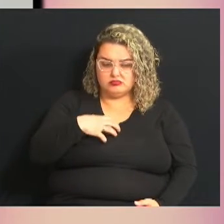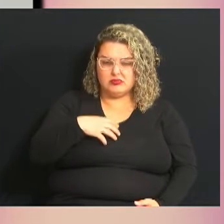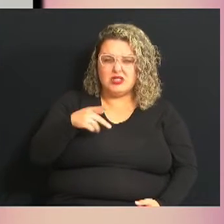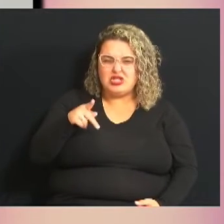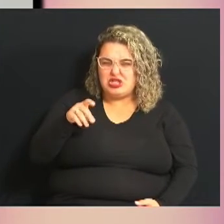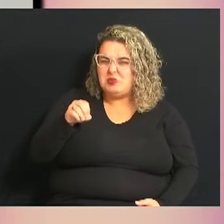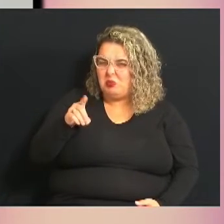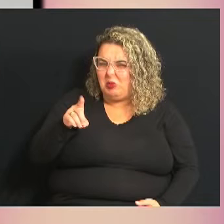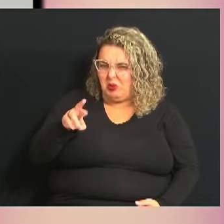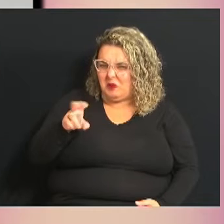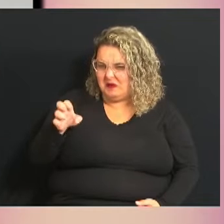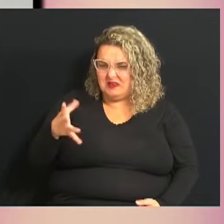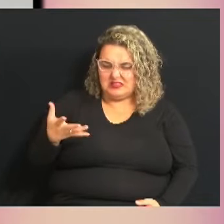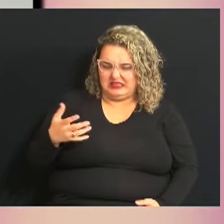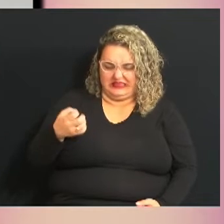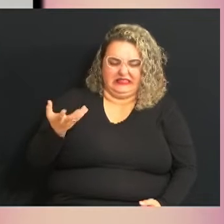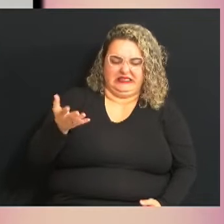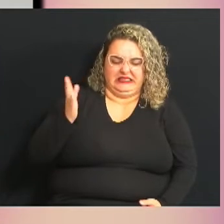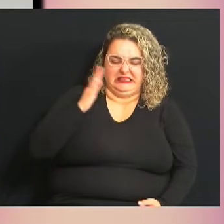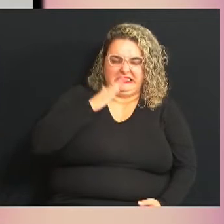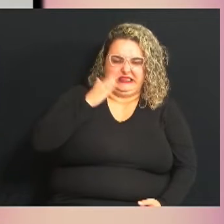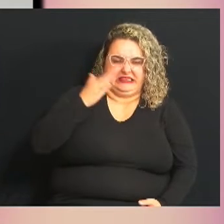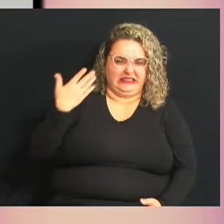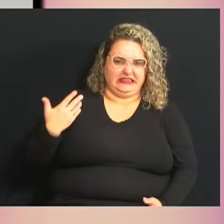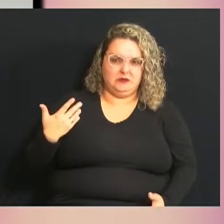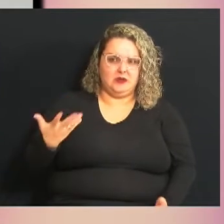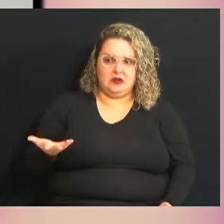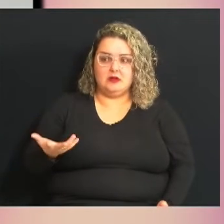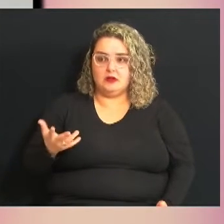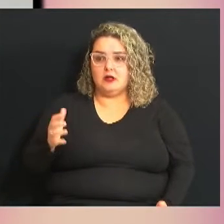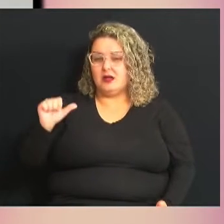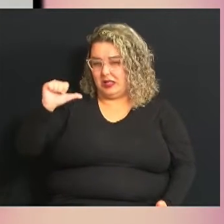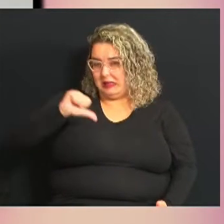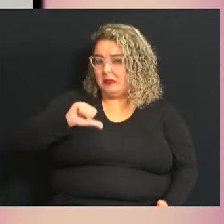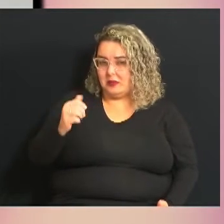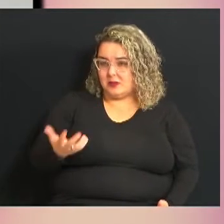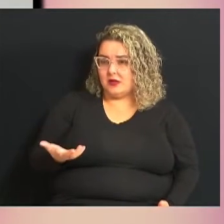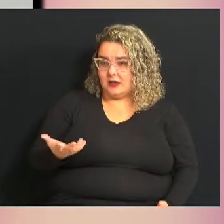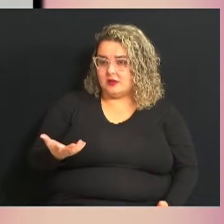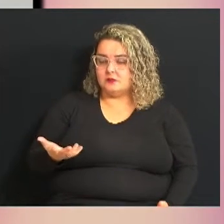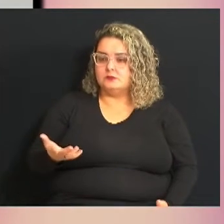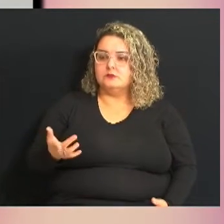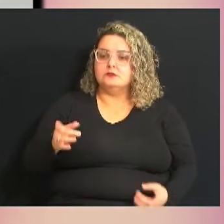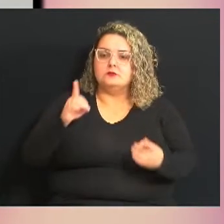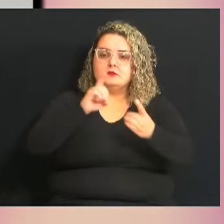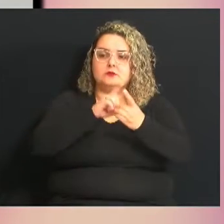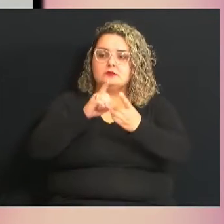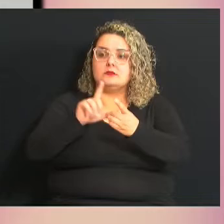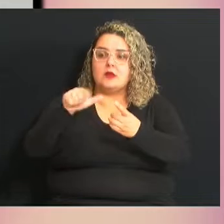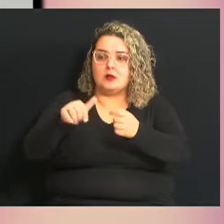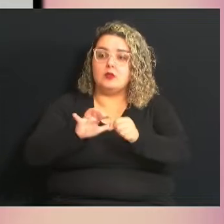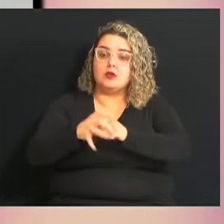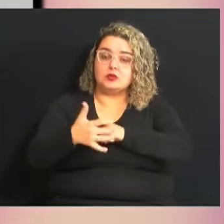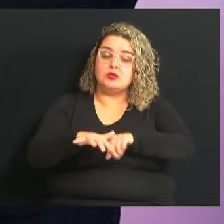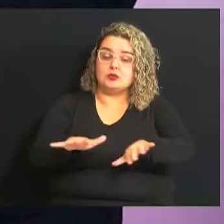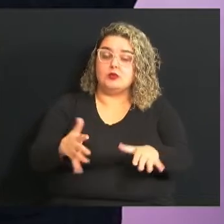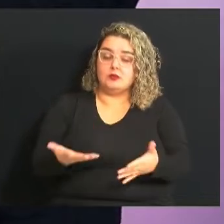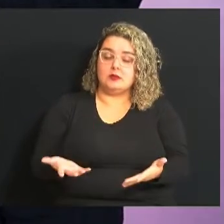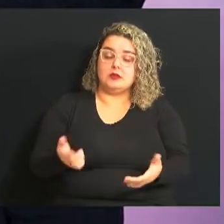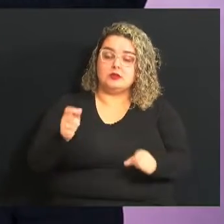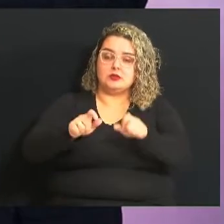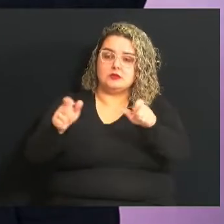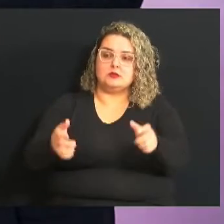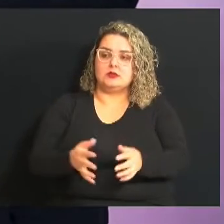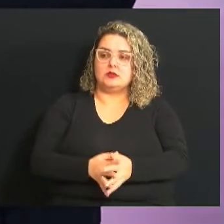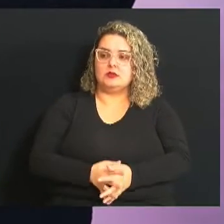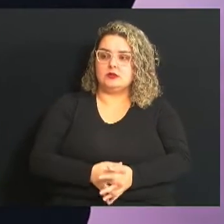né? É um cheiro muito ruim que se atende no pós-Covid, né? Nessas pessoas. Doutor,